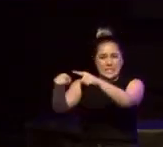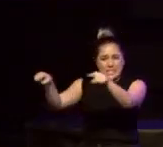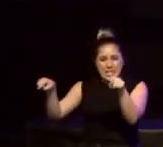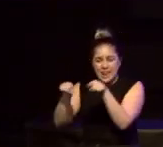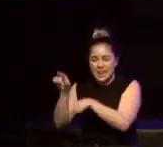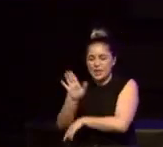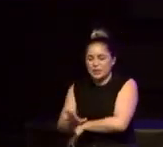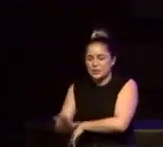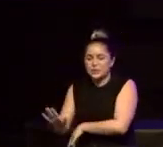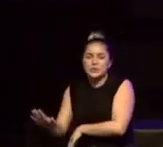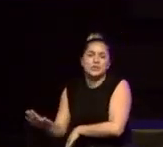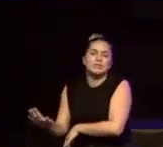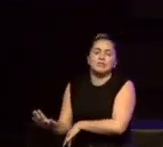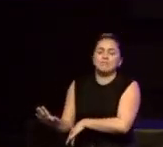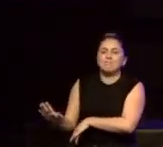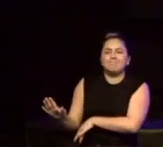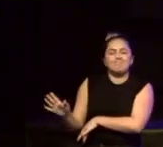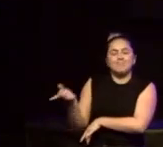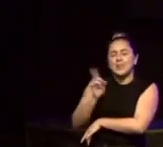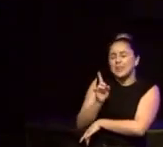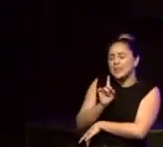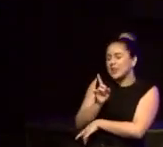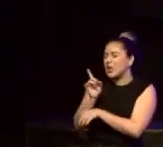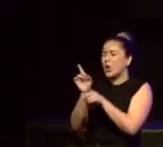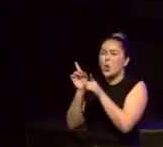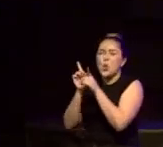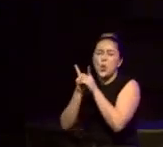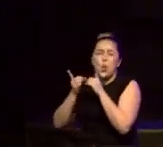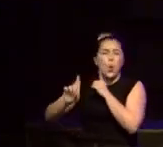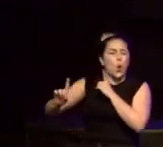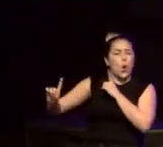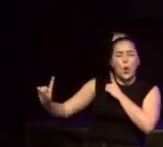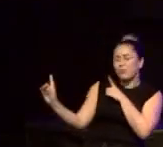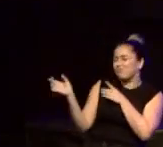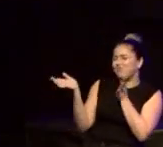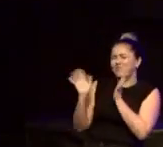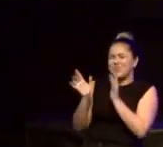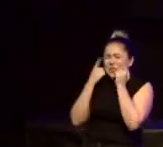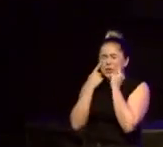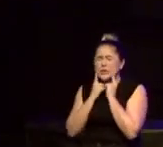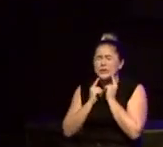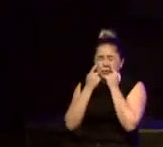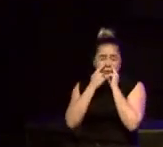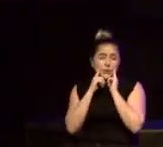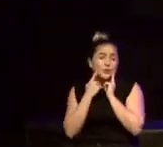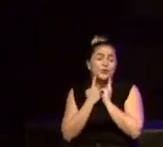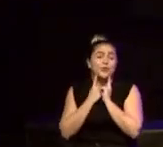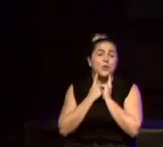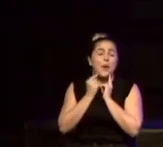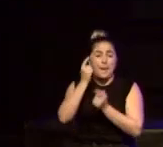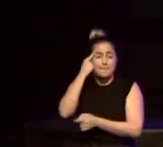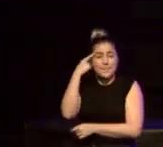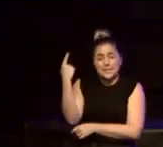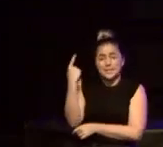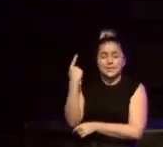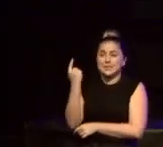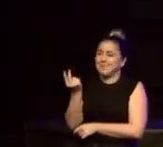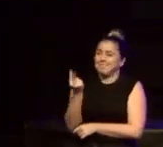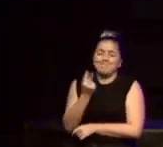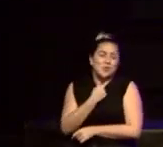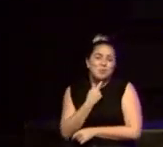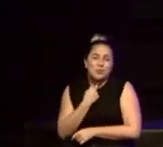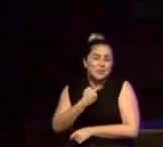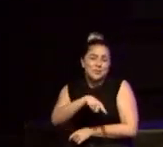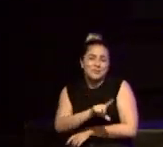NV Kids, ele não ficava em ambientes fechados, não ficava longe de mim e do pai, chorava muito. E a gente chegou a pensar que isso não seria possível. A